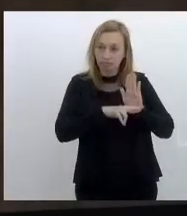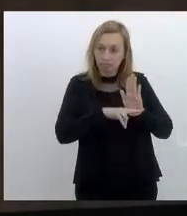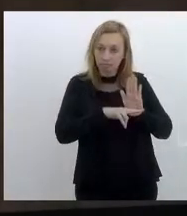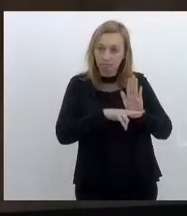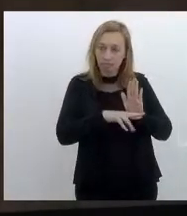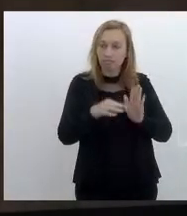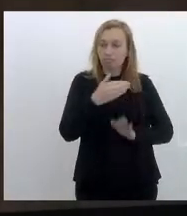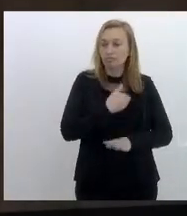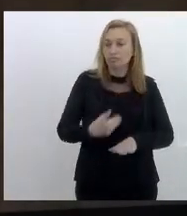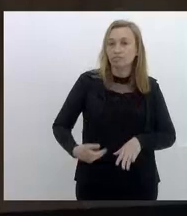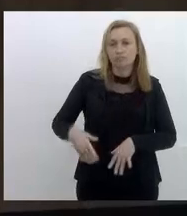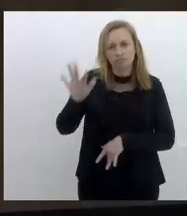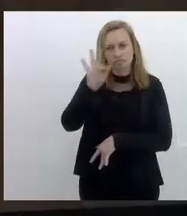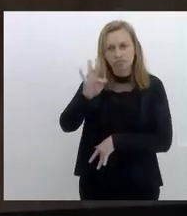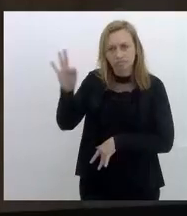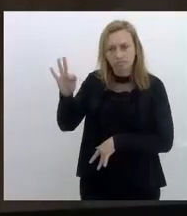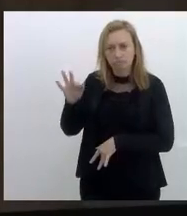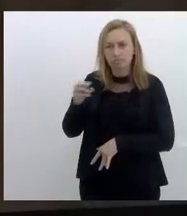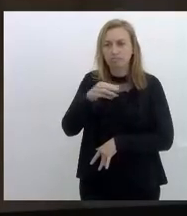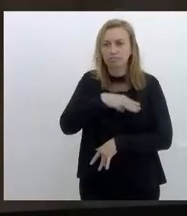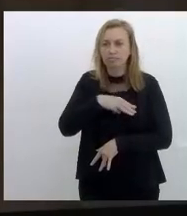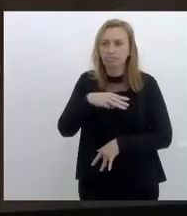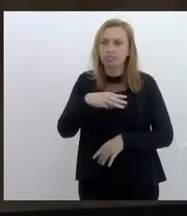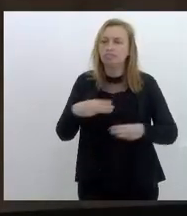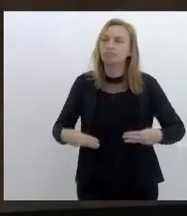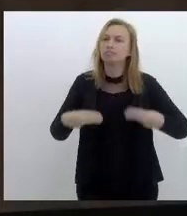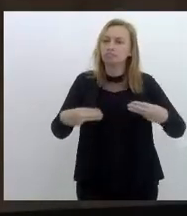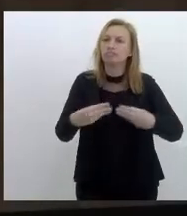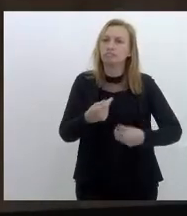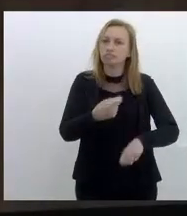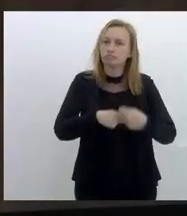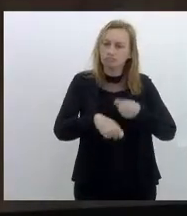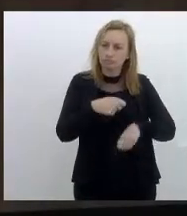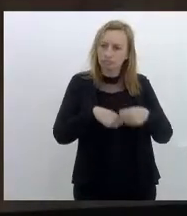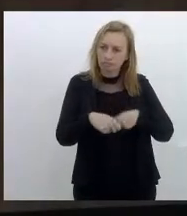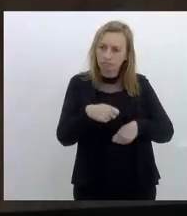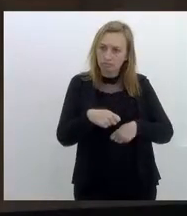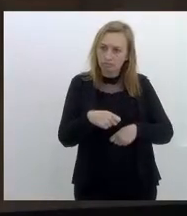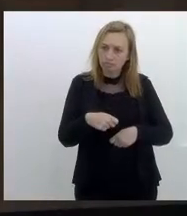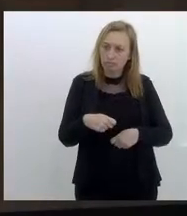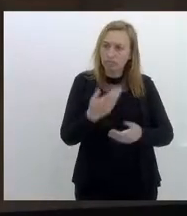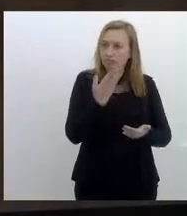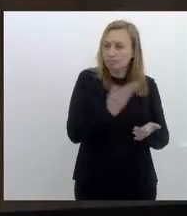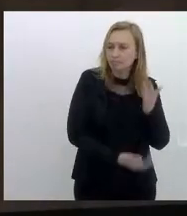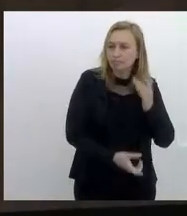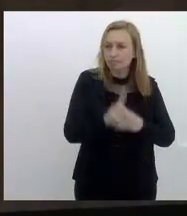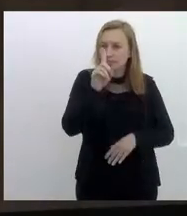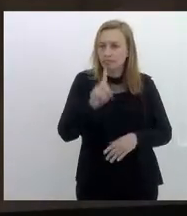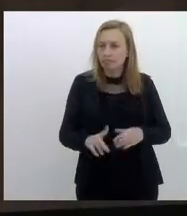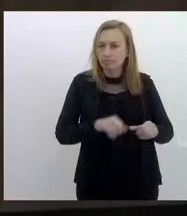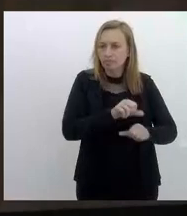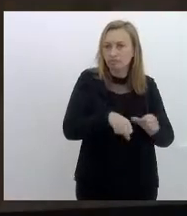pelo Governo Federal pelo Ministro da Economia né impõe perdas de direitos reforma previdenciária